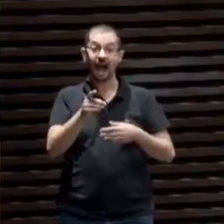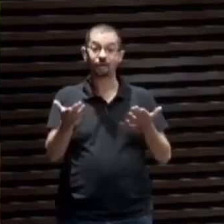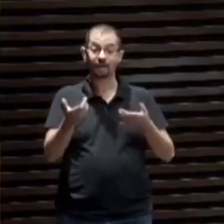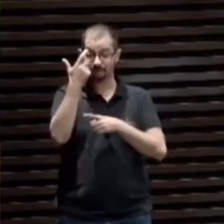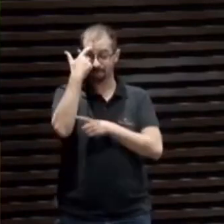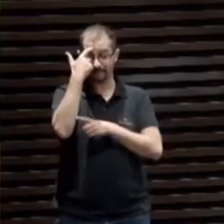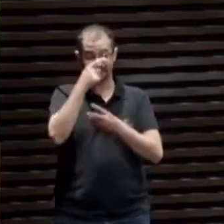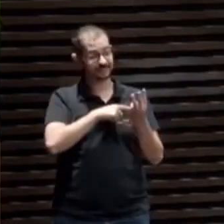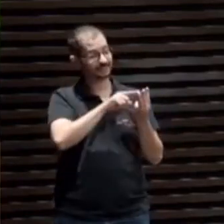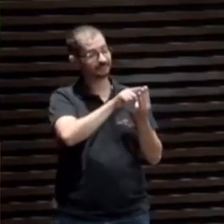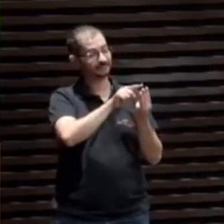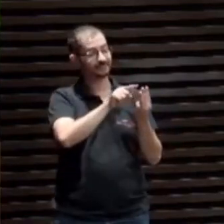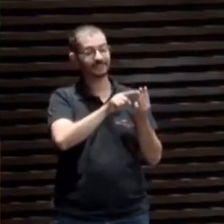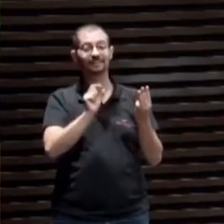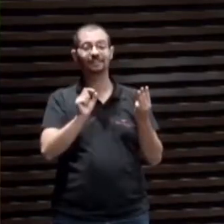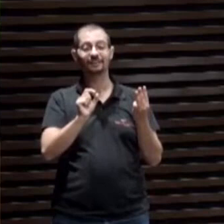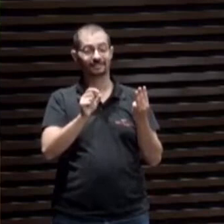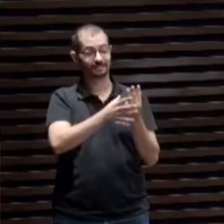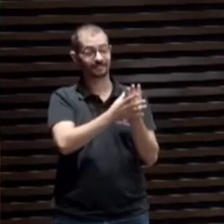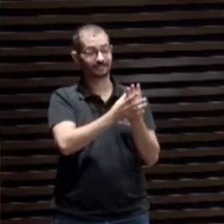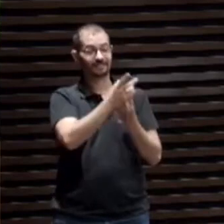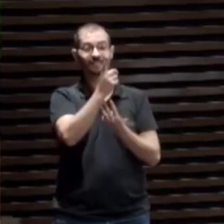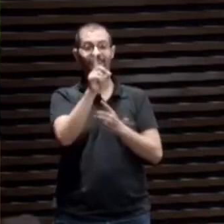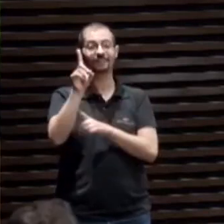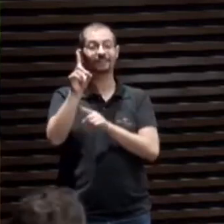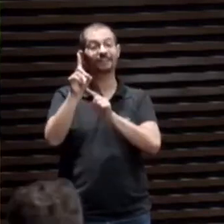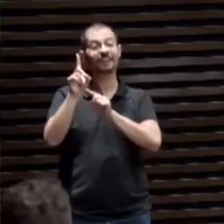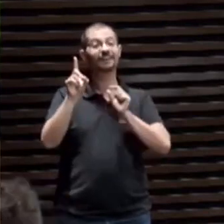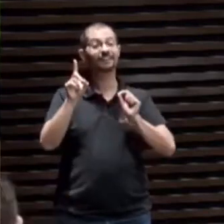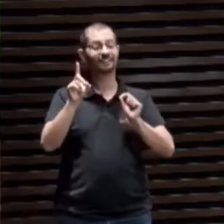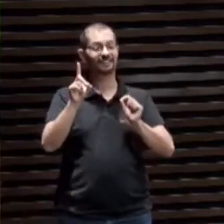Trindade? Eles não têm